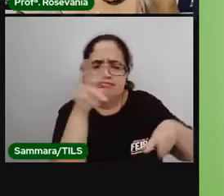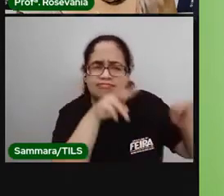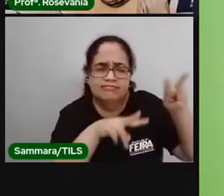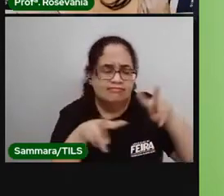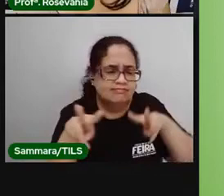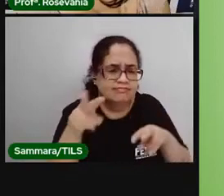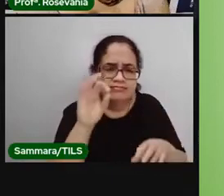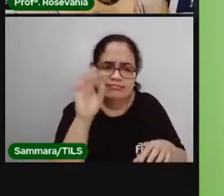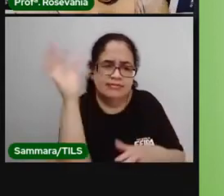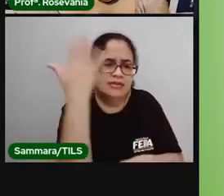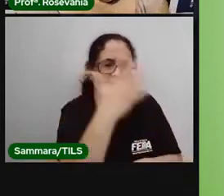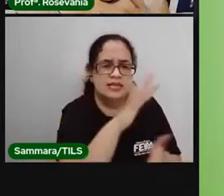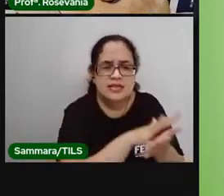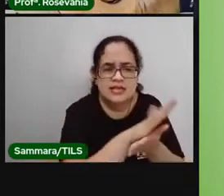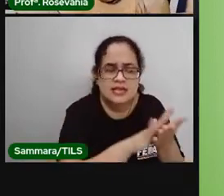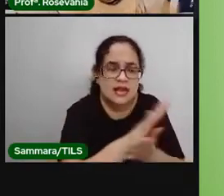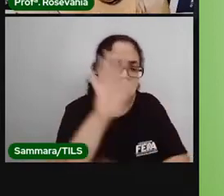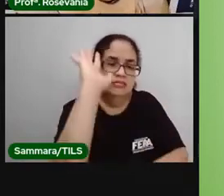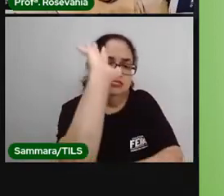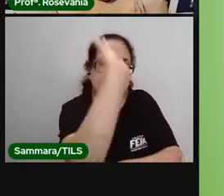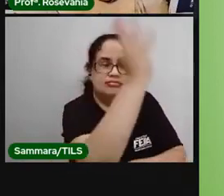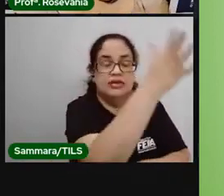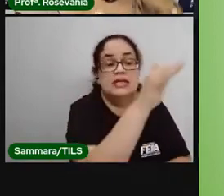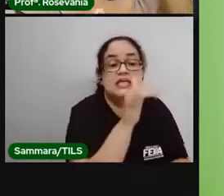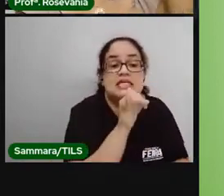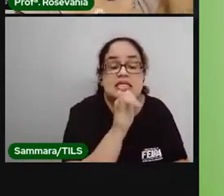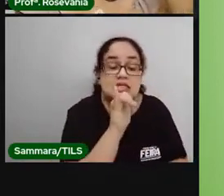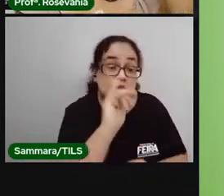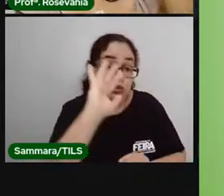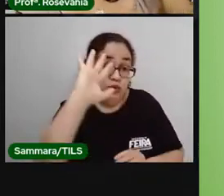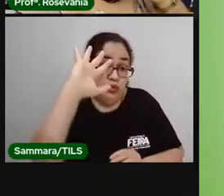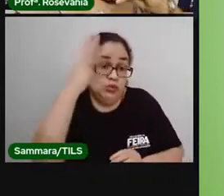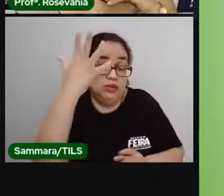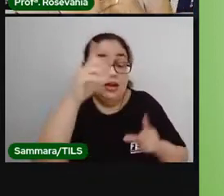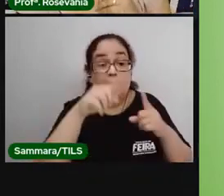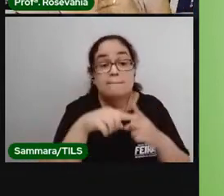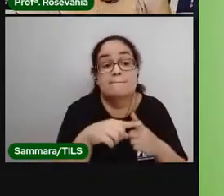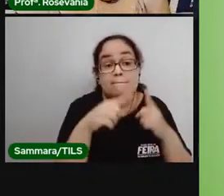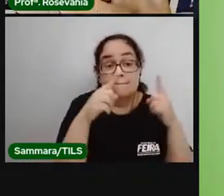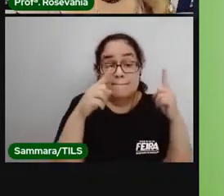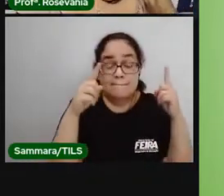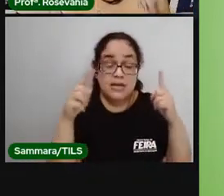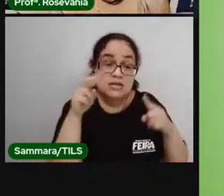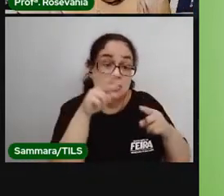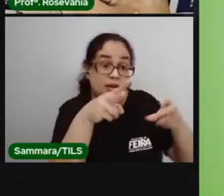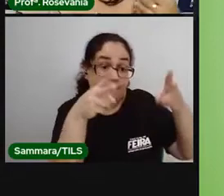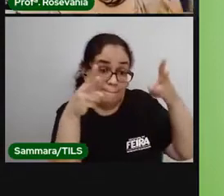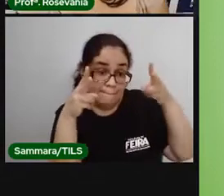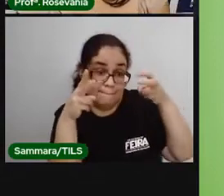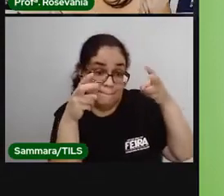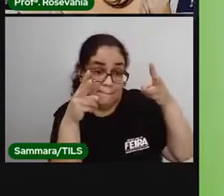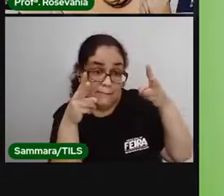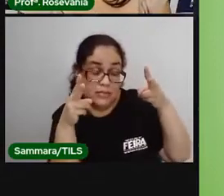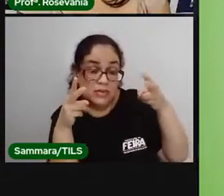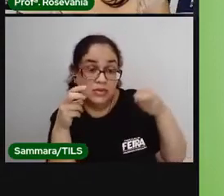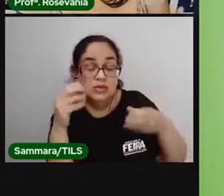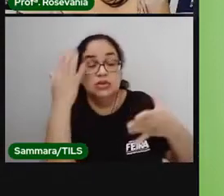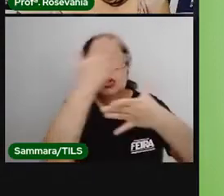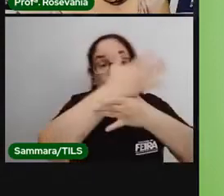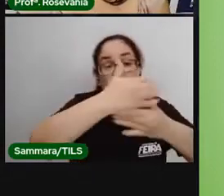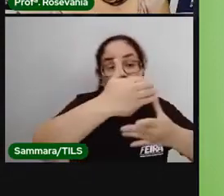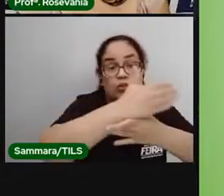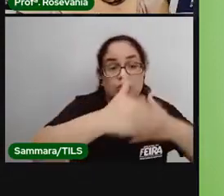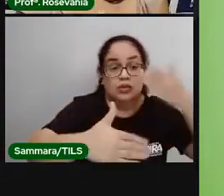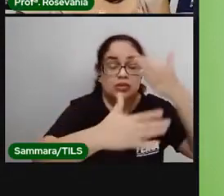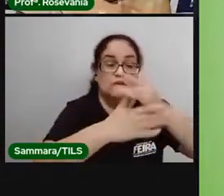naturais. Existem os elementos naturais, exemplo do clima, é claro, mas você está aí percebendo que tem muita construção, tem